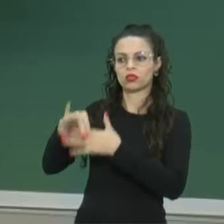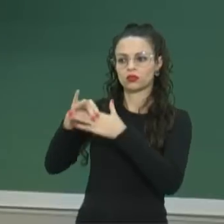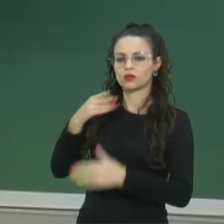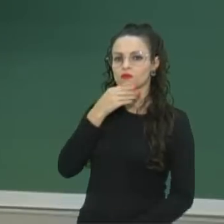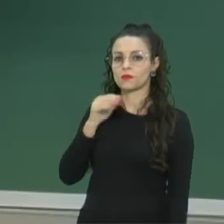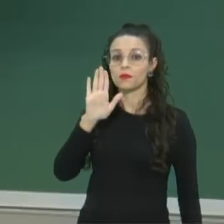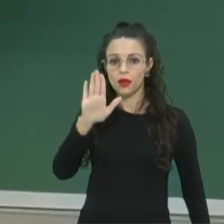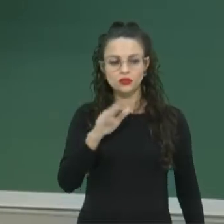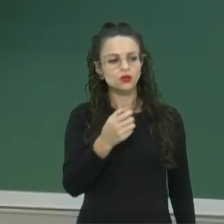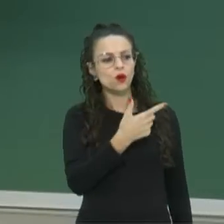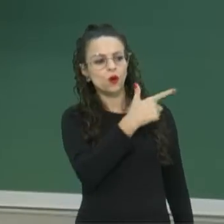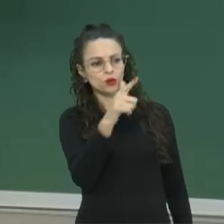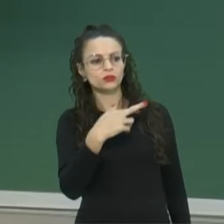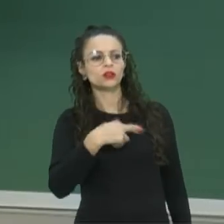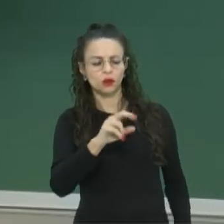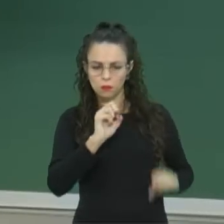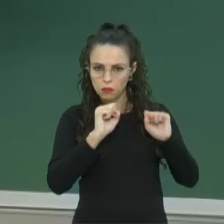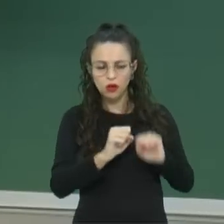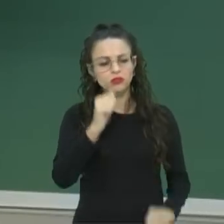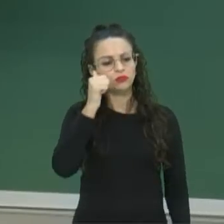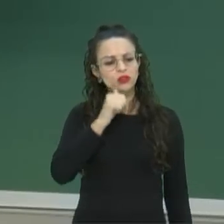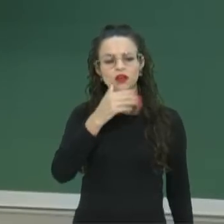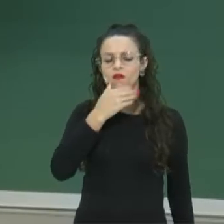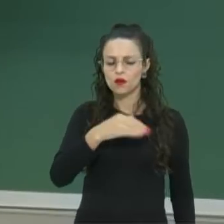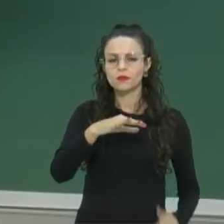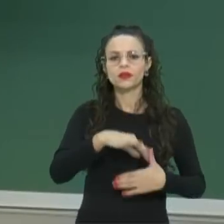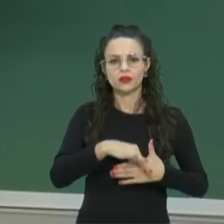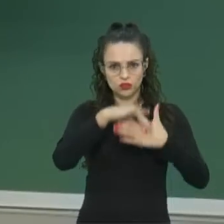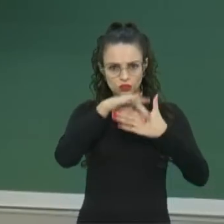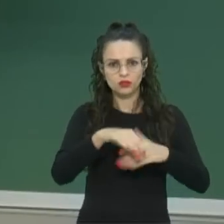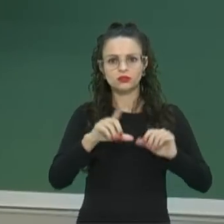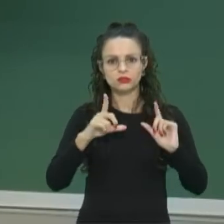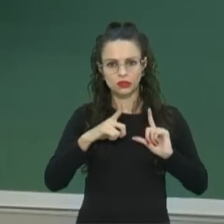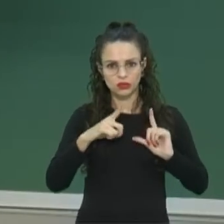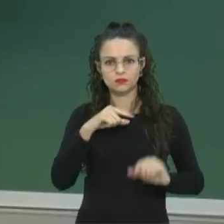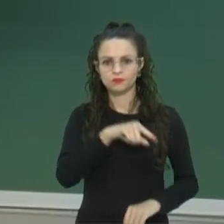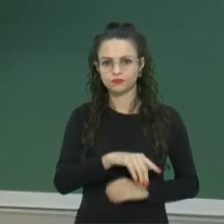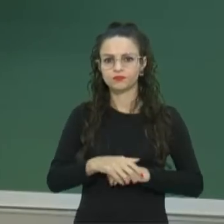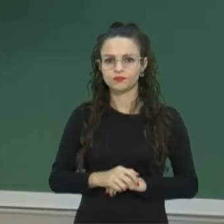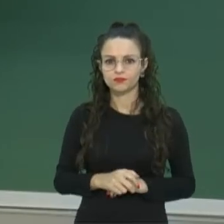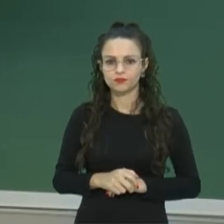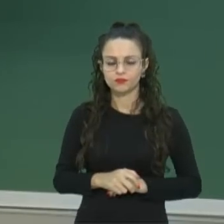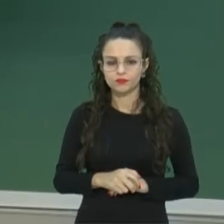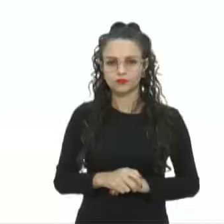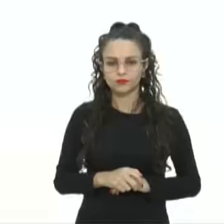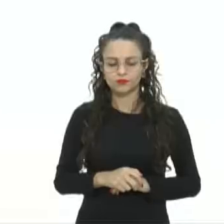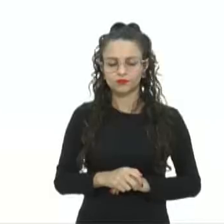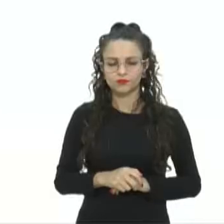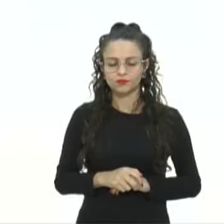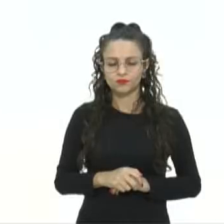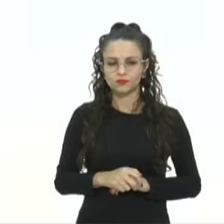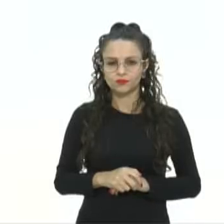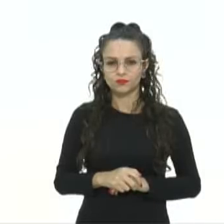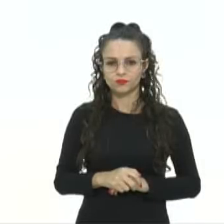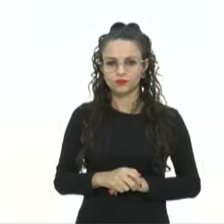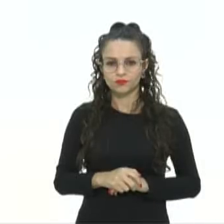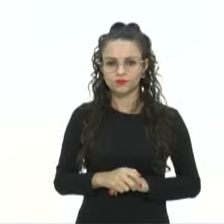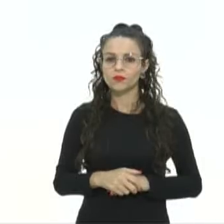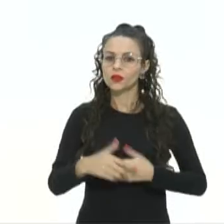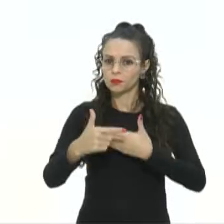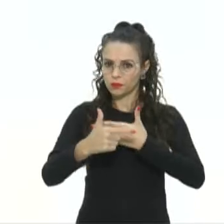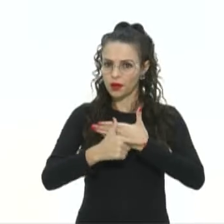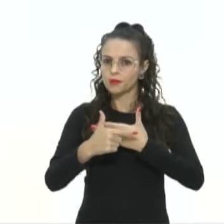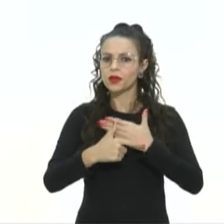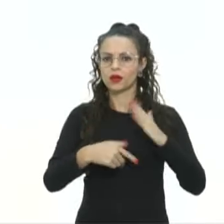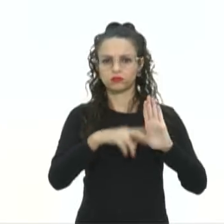outras que tanto homens e mulheres podem estar presentes dentro desta liderança. Com funções e papéis definidos,